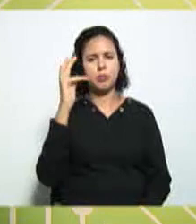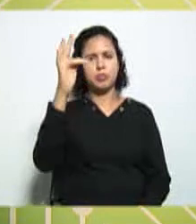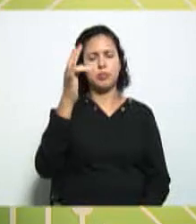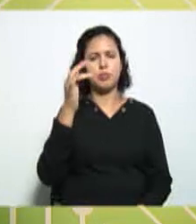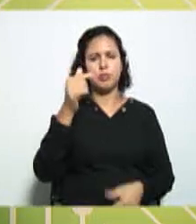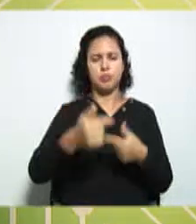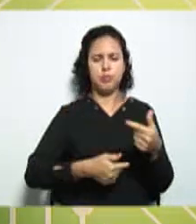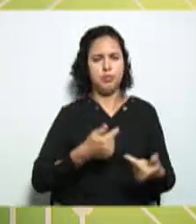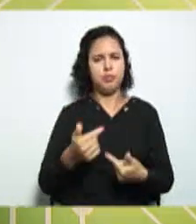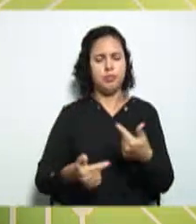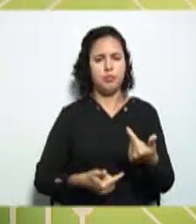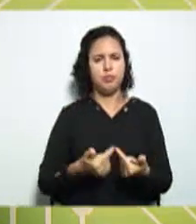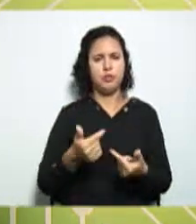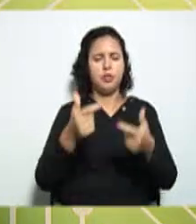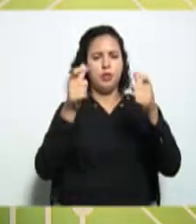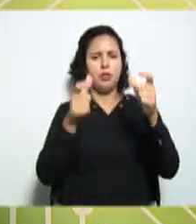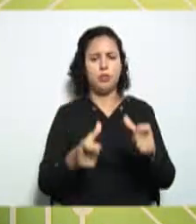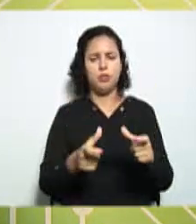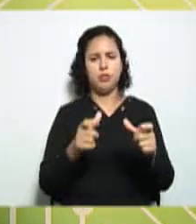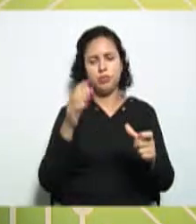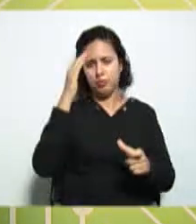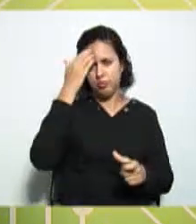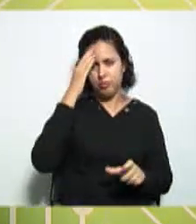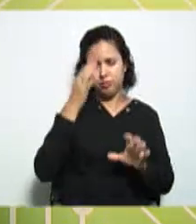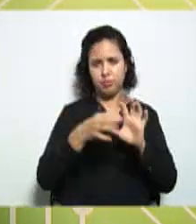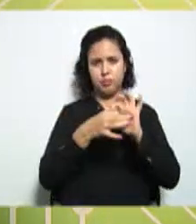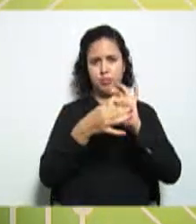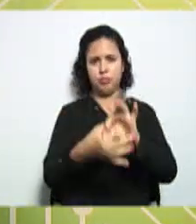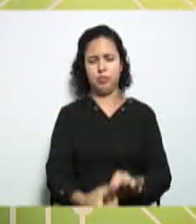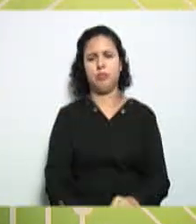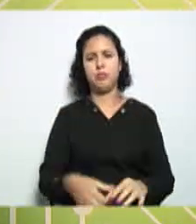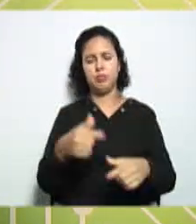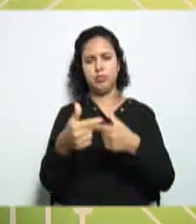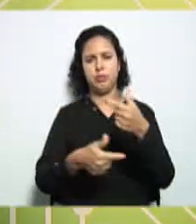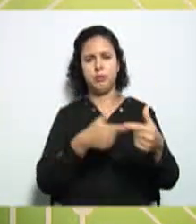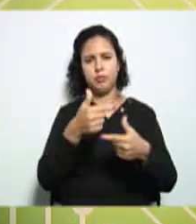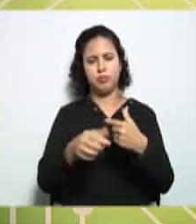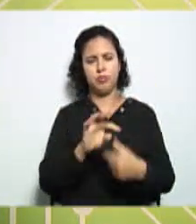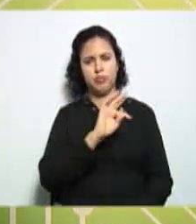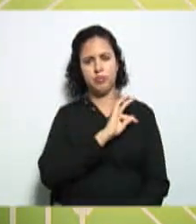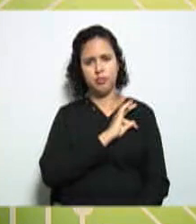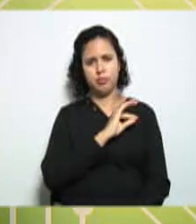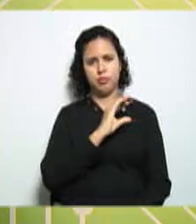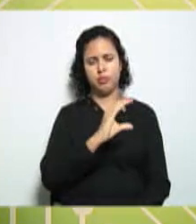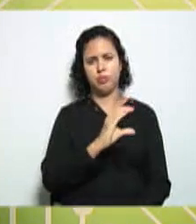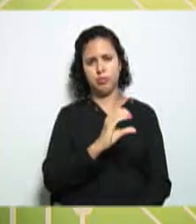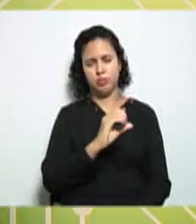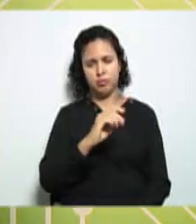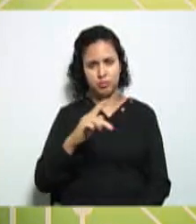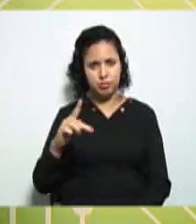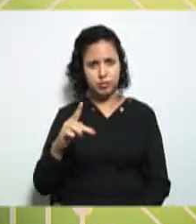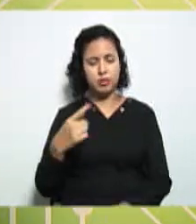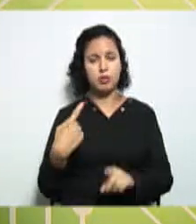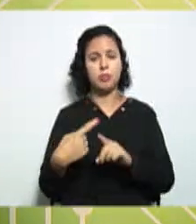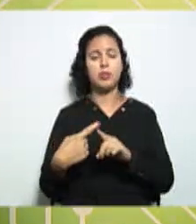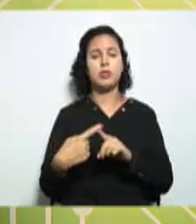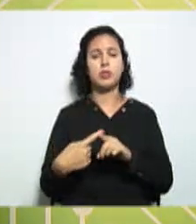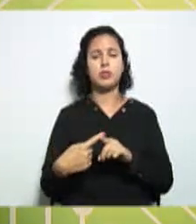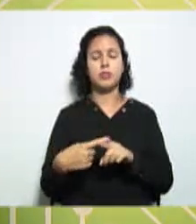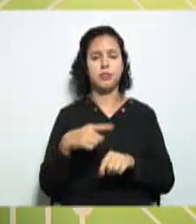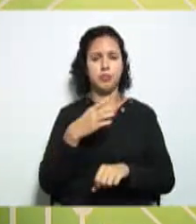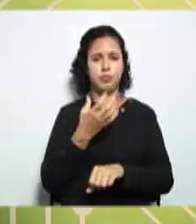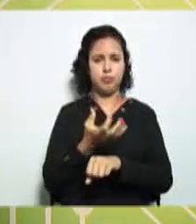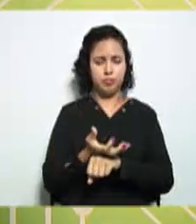você entender o contexto de atuação do técnico em cooperativismo. Porque a disciplina